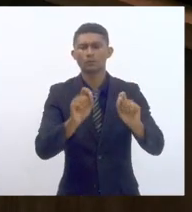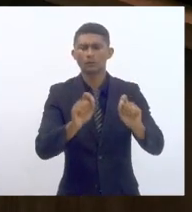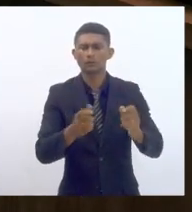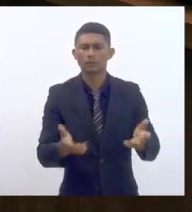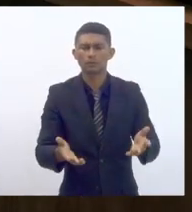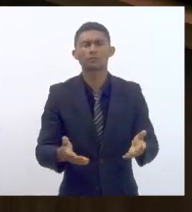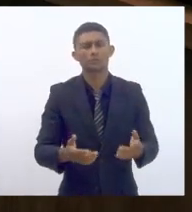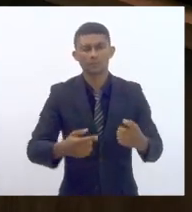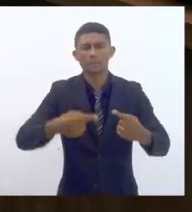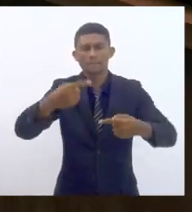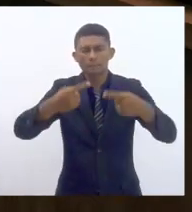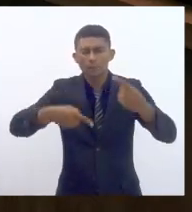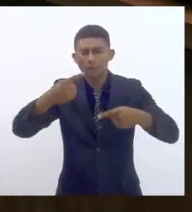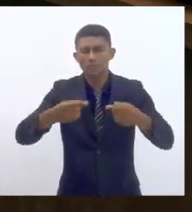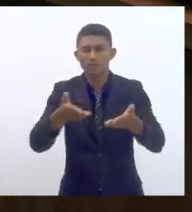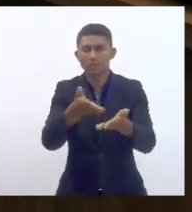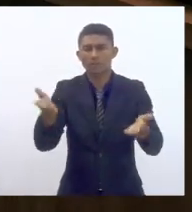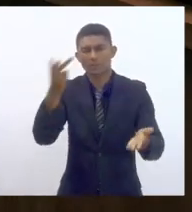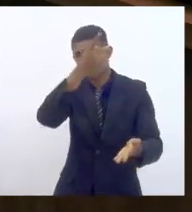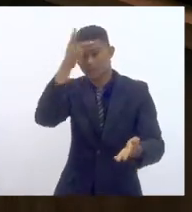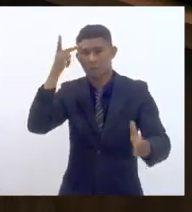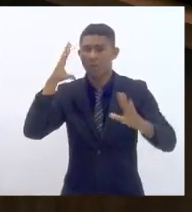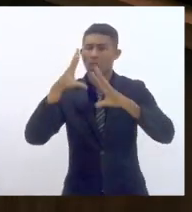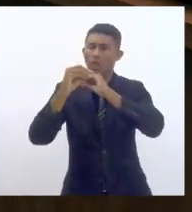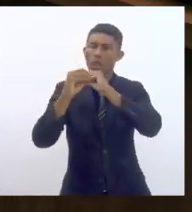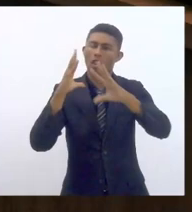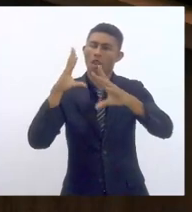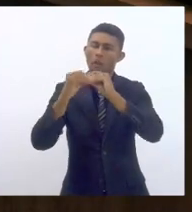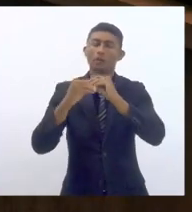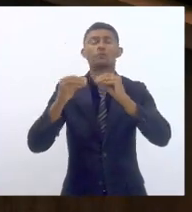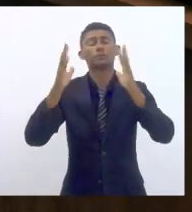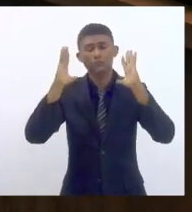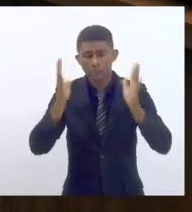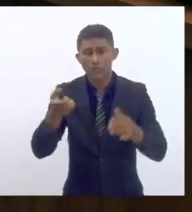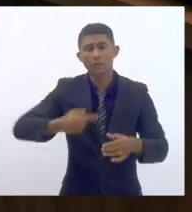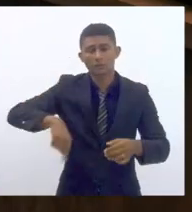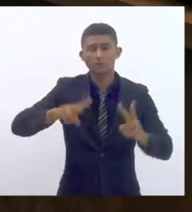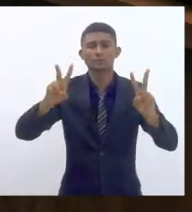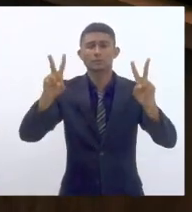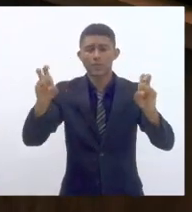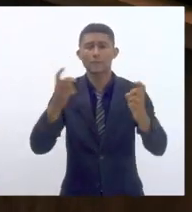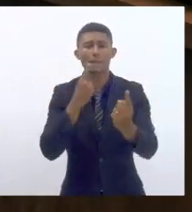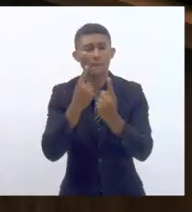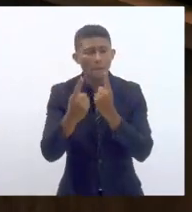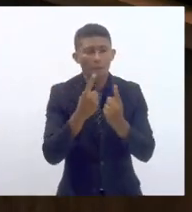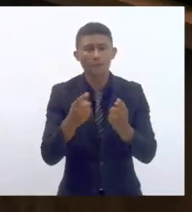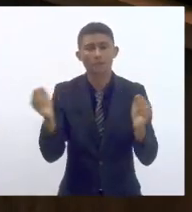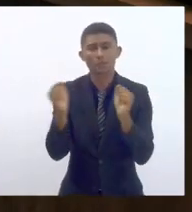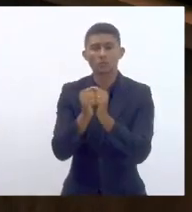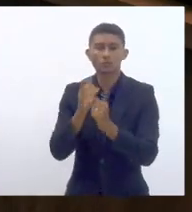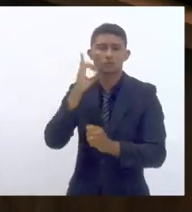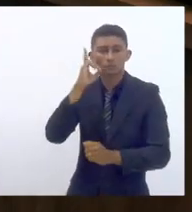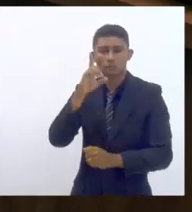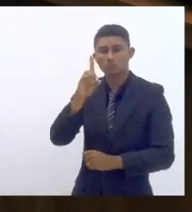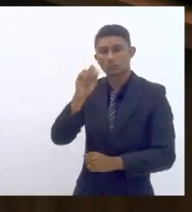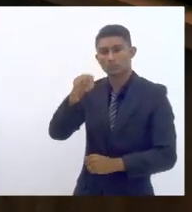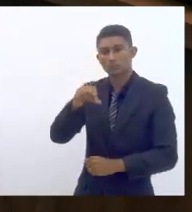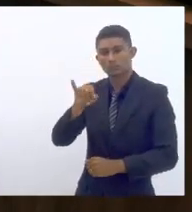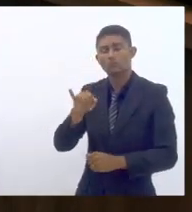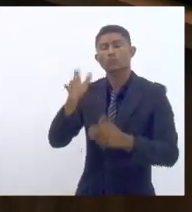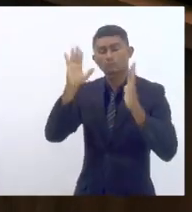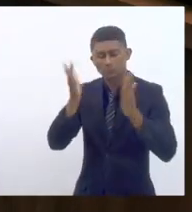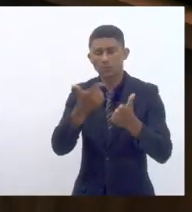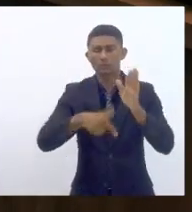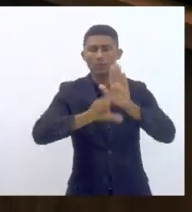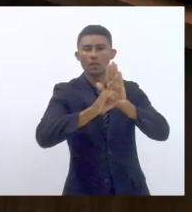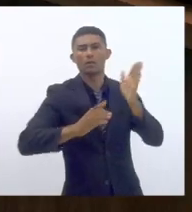à política para os refugiados. Nós já temos trabalhado sobre esse tema aqui com a deputada Dani Monteiro, já temos uma lei sancionada pelo governador,